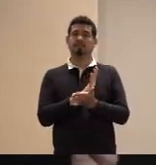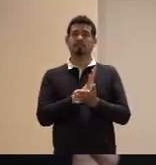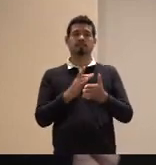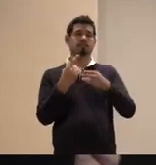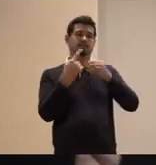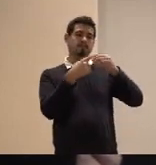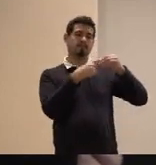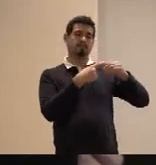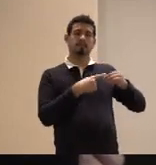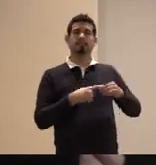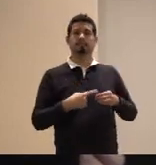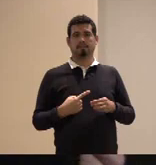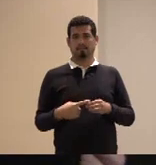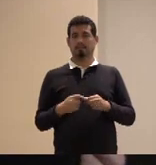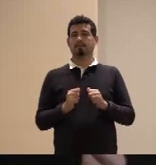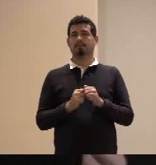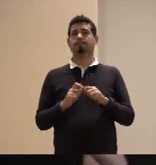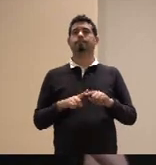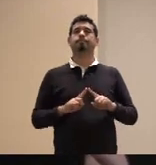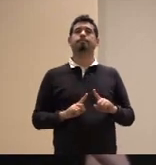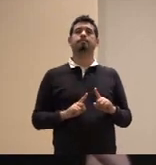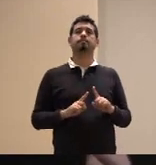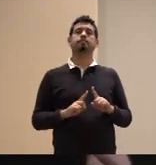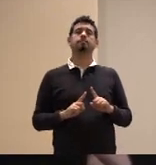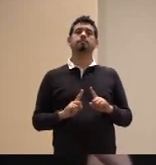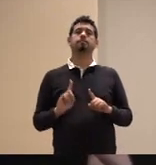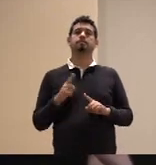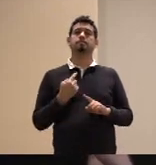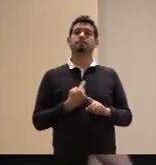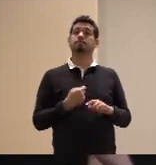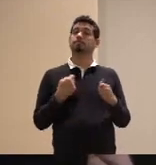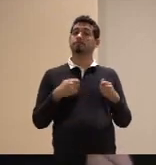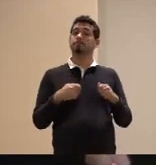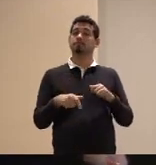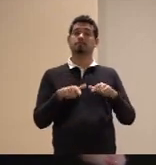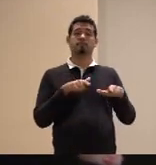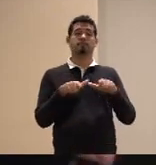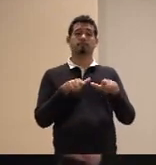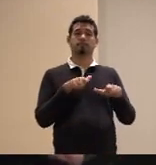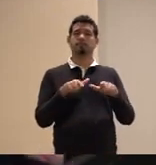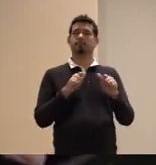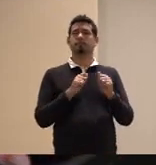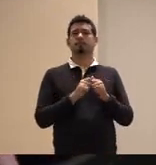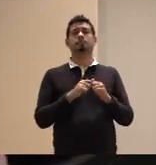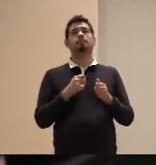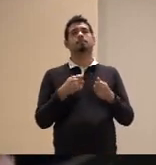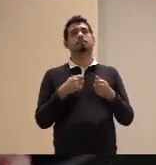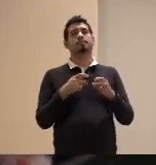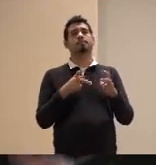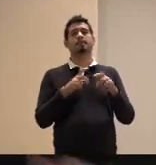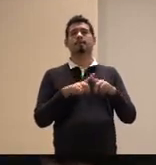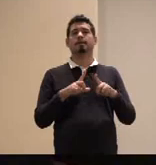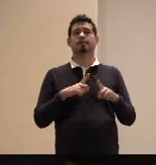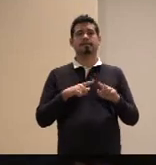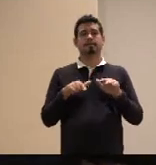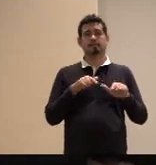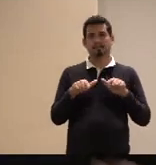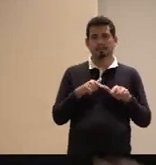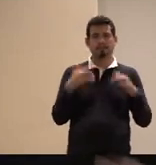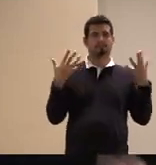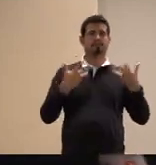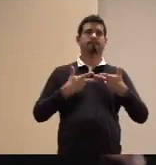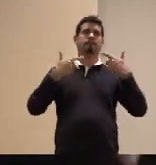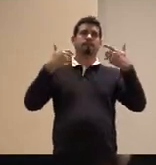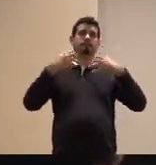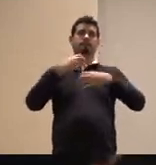extrema habitação. Então, a gente precisa trabalhar na prevenção sem dar conta disso, mas a gente sempre tem que trabalhar da melhor forma.